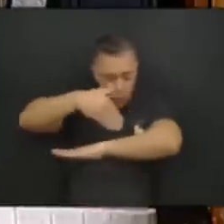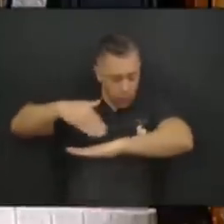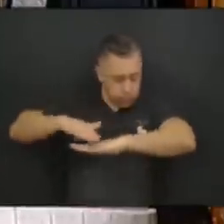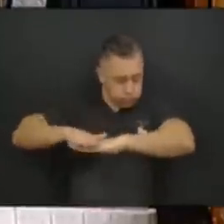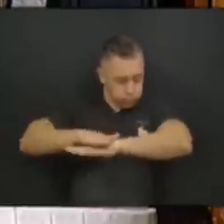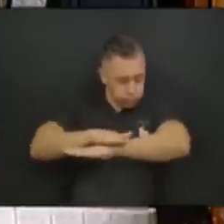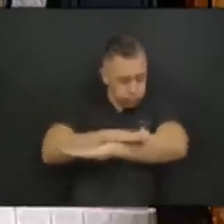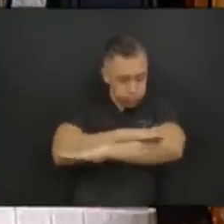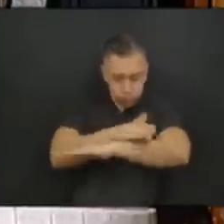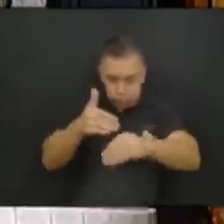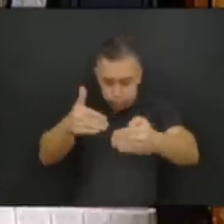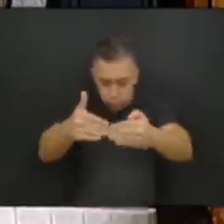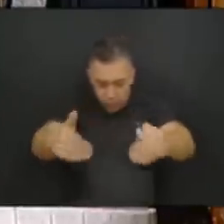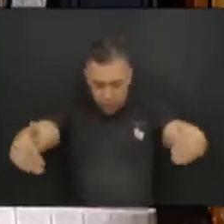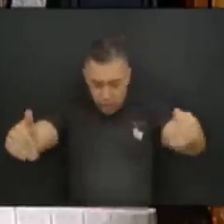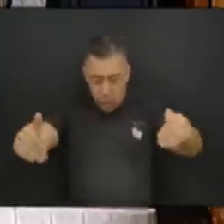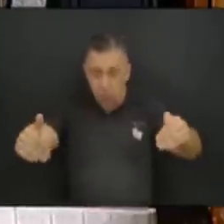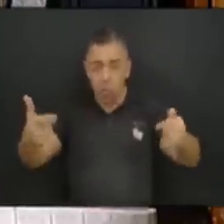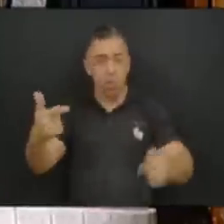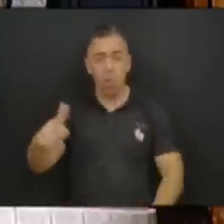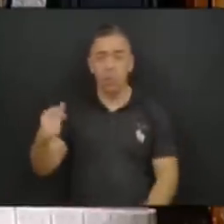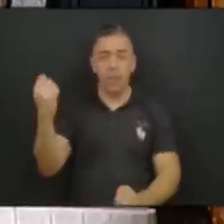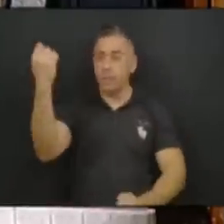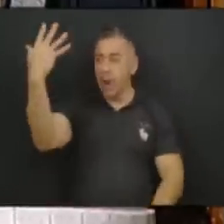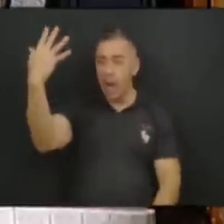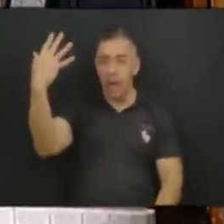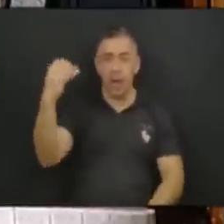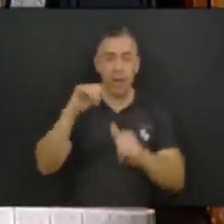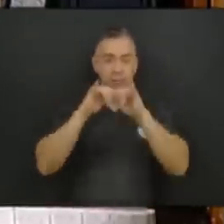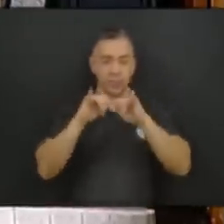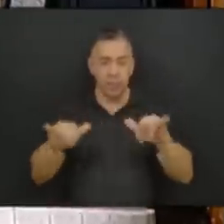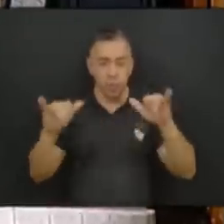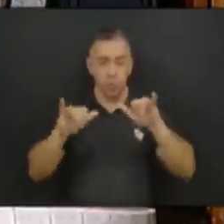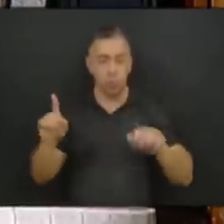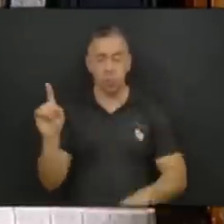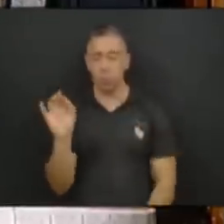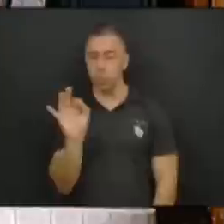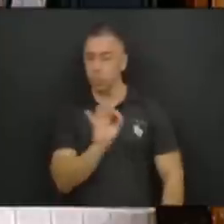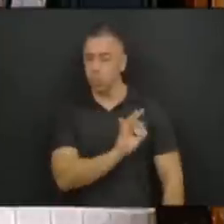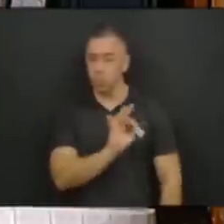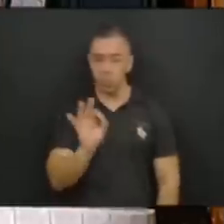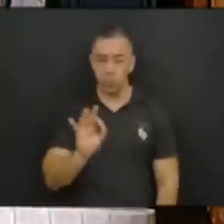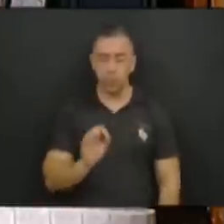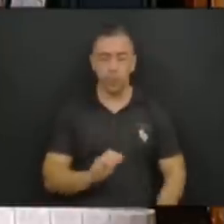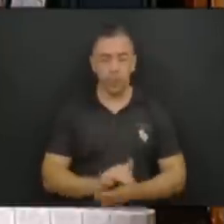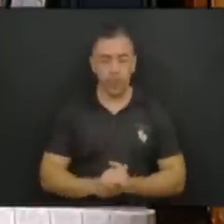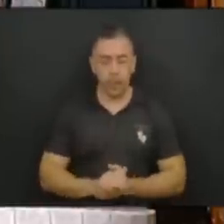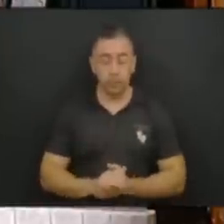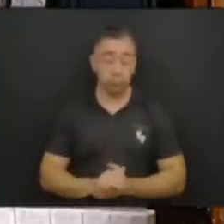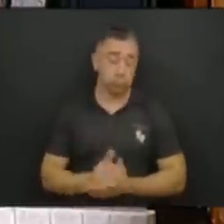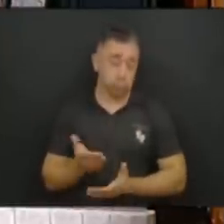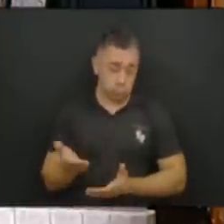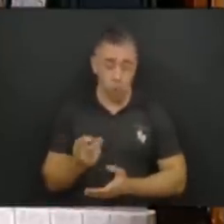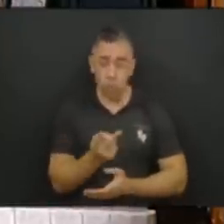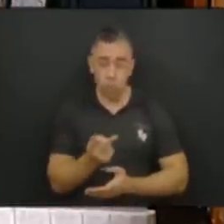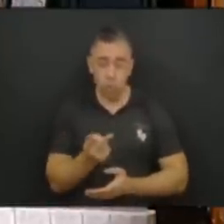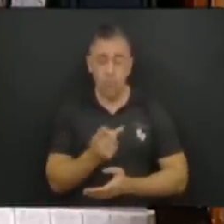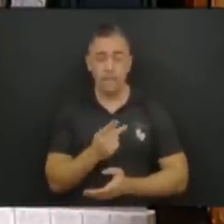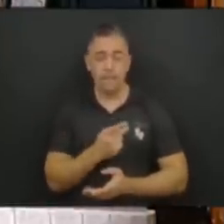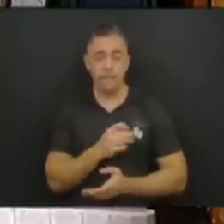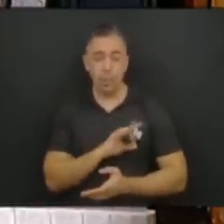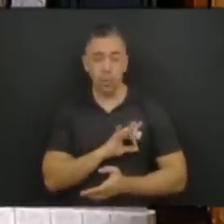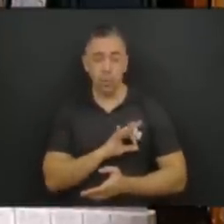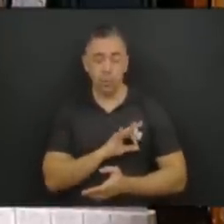estava sinalizado não tinham avisos foram esses dois novos policiais militares